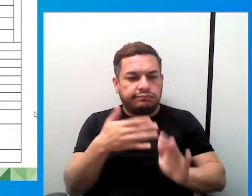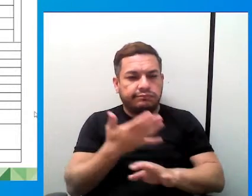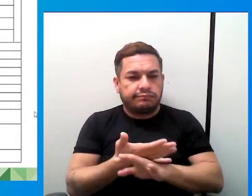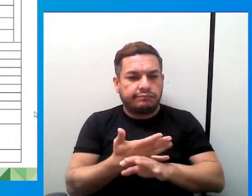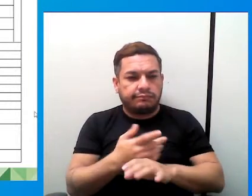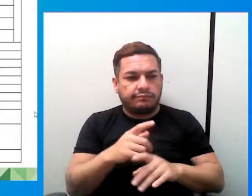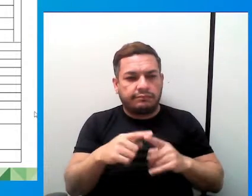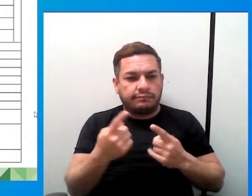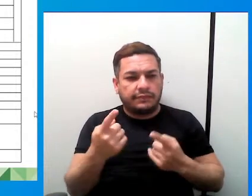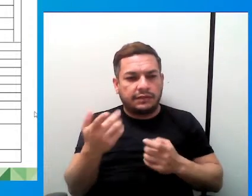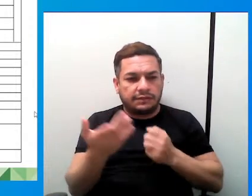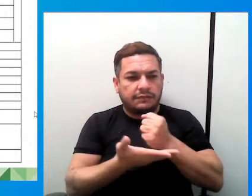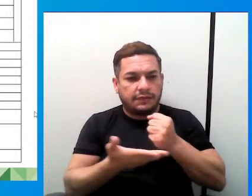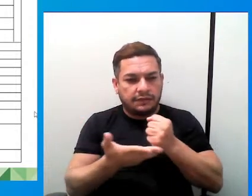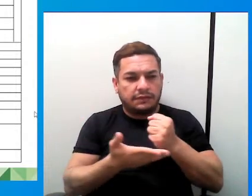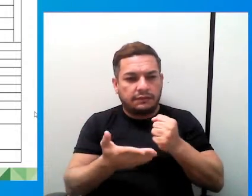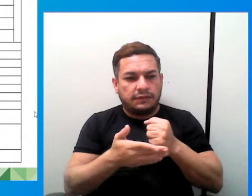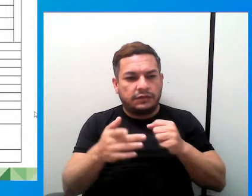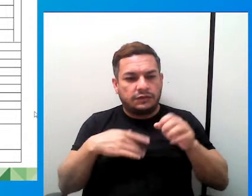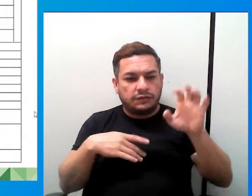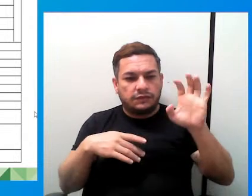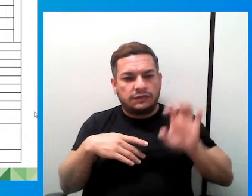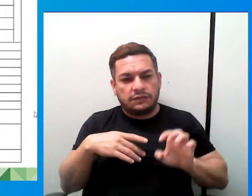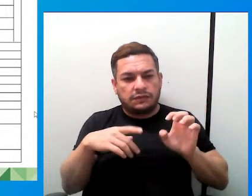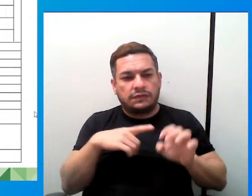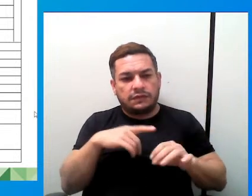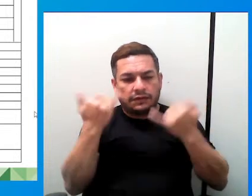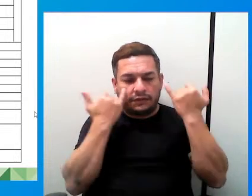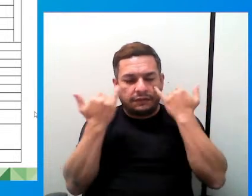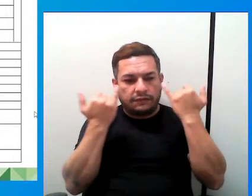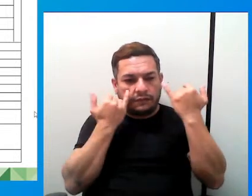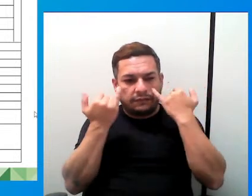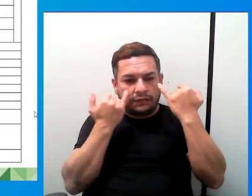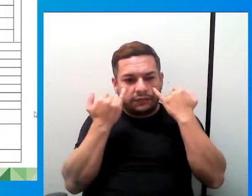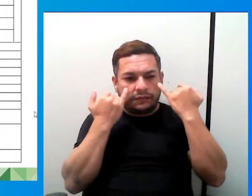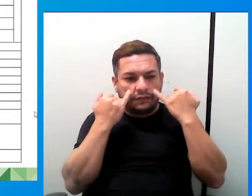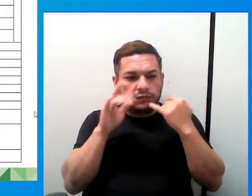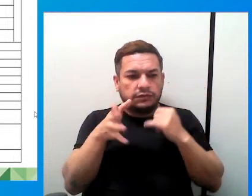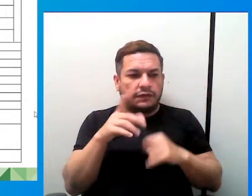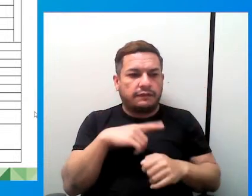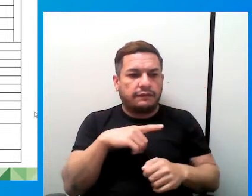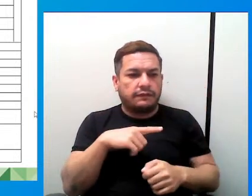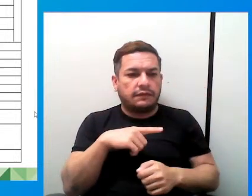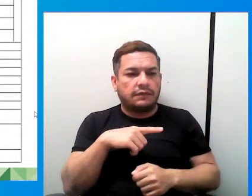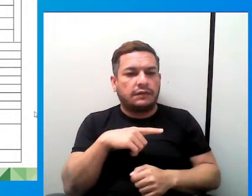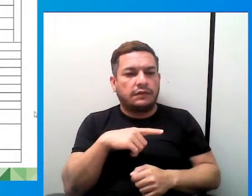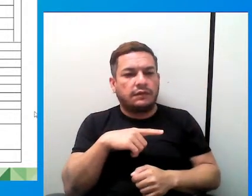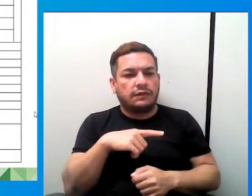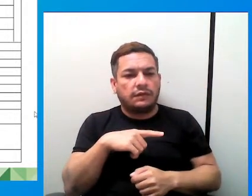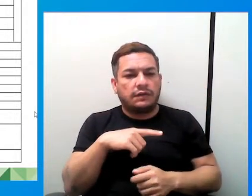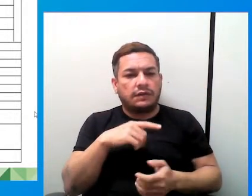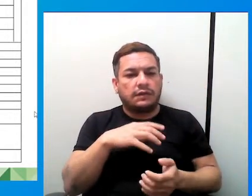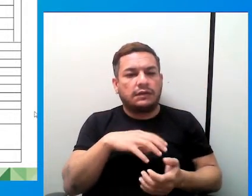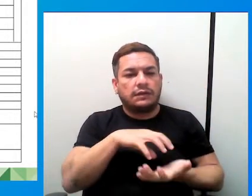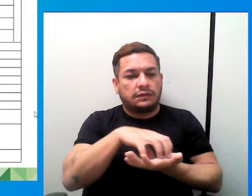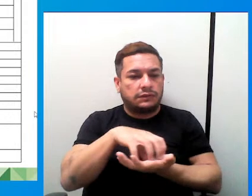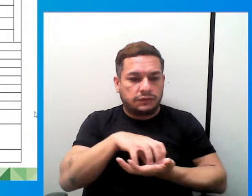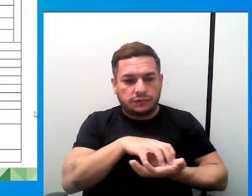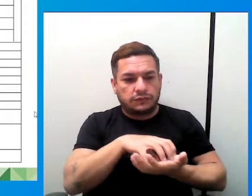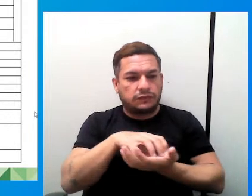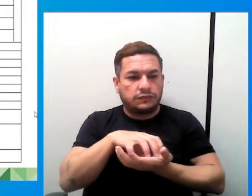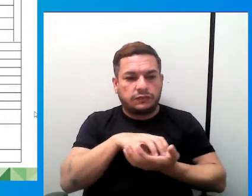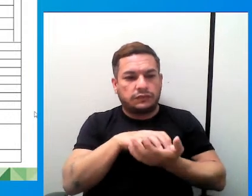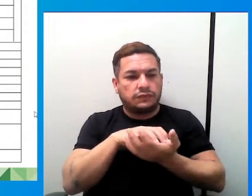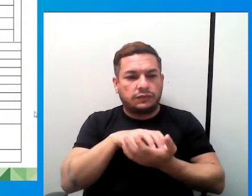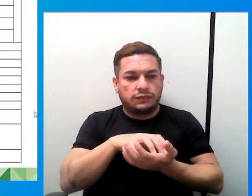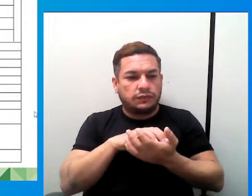mas percebam que basicamente você tem do lado esquerdo informações que já fazem parte, né, das instituições enquanto